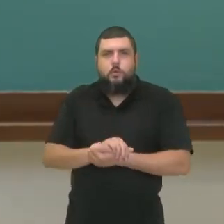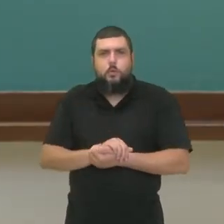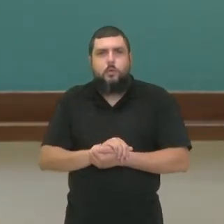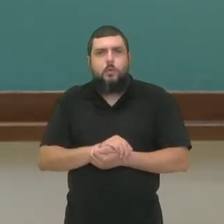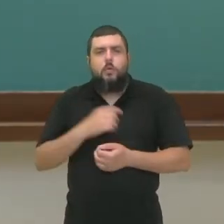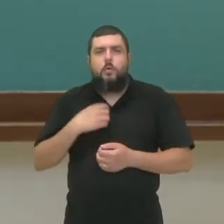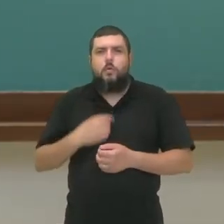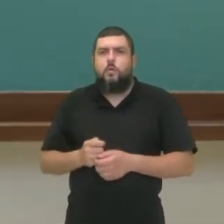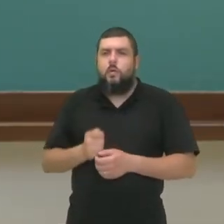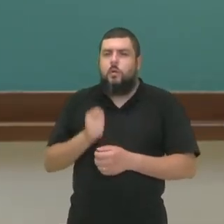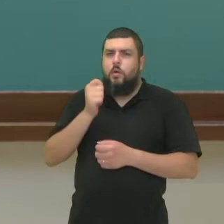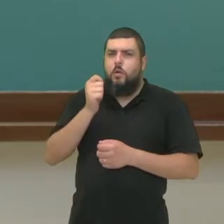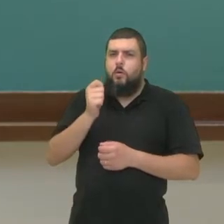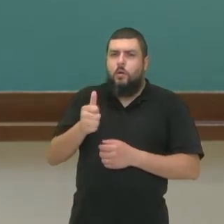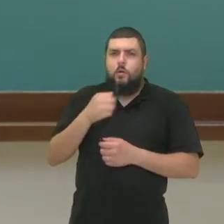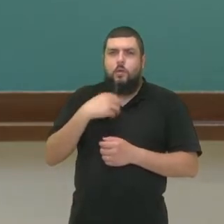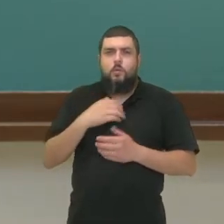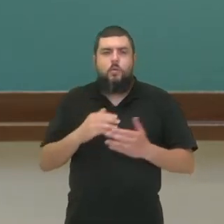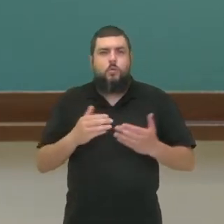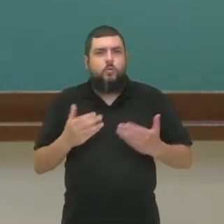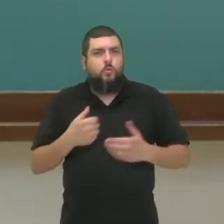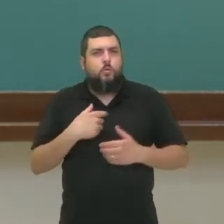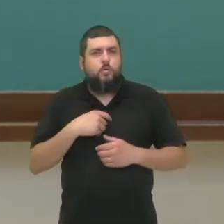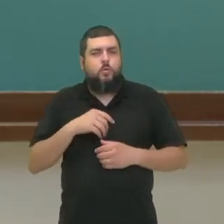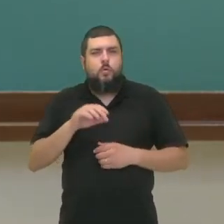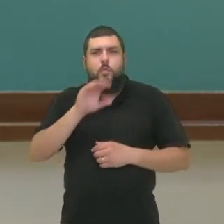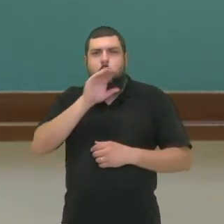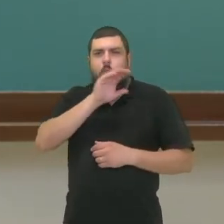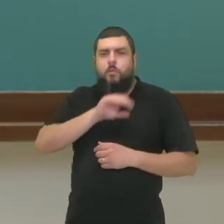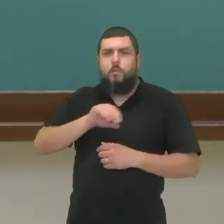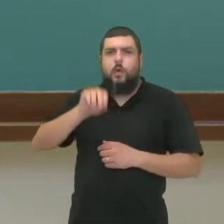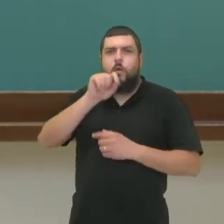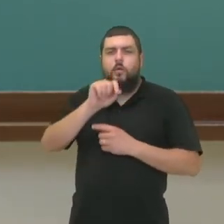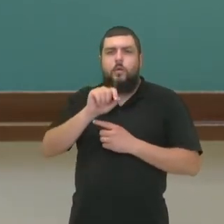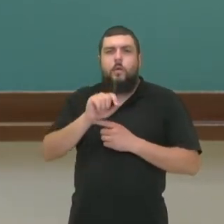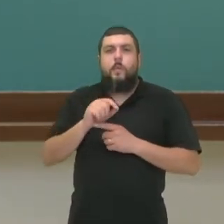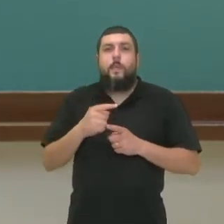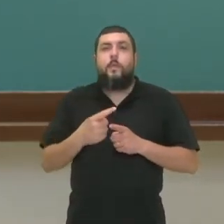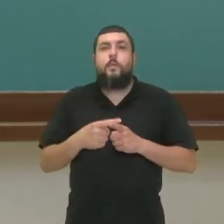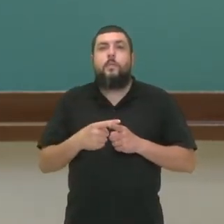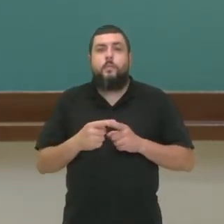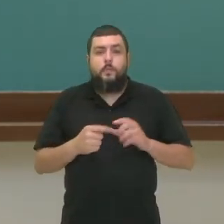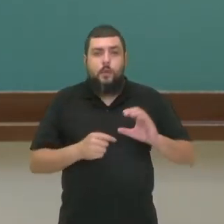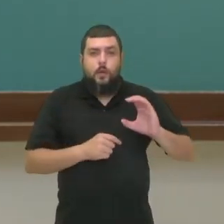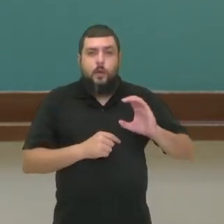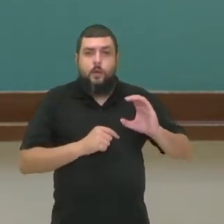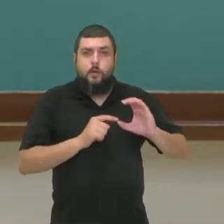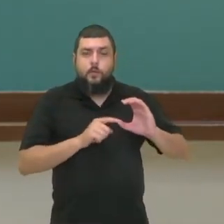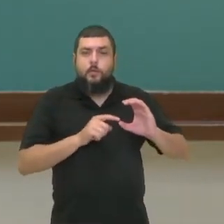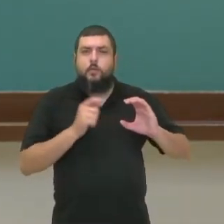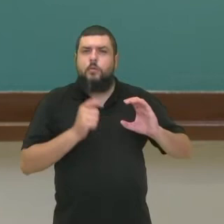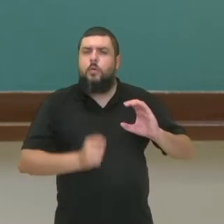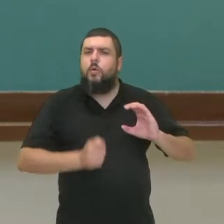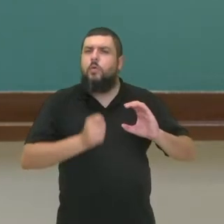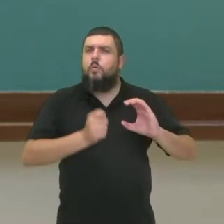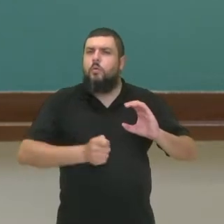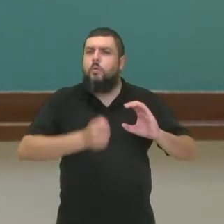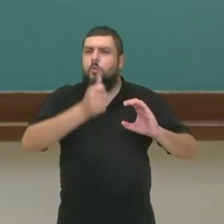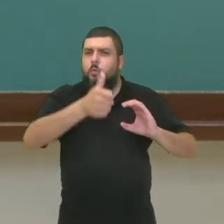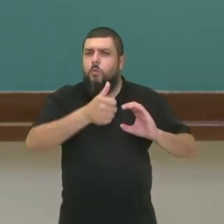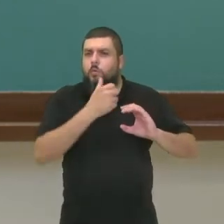estamos falando hoje, que é uma língua de origem fenícia, porque poderia ter sido Cartago, o grande poderoso, a